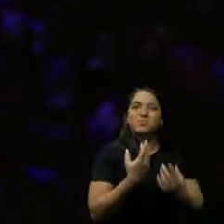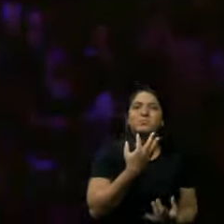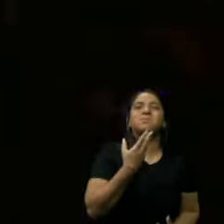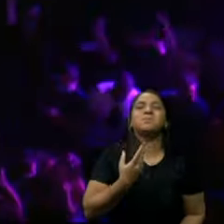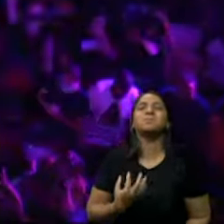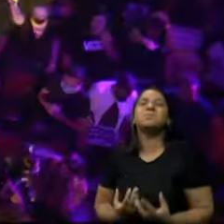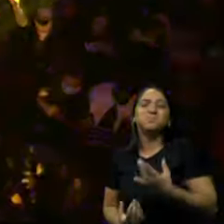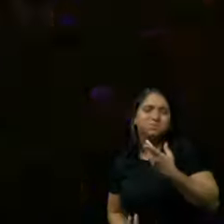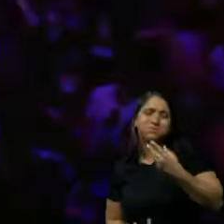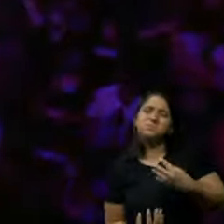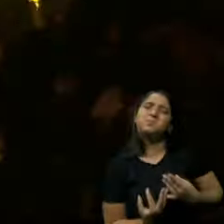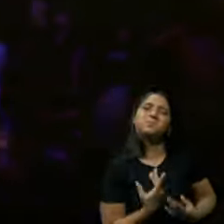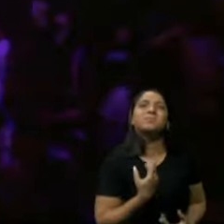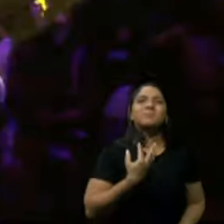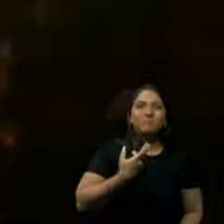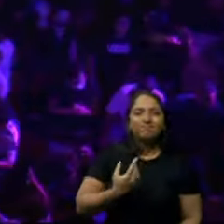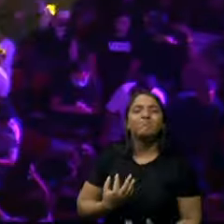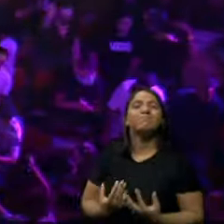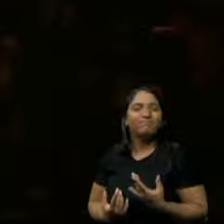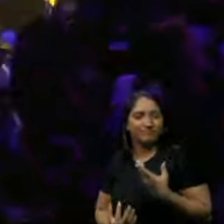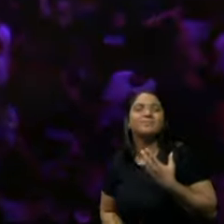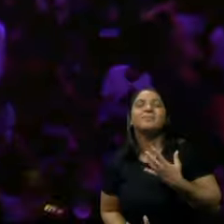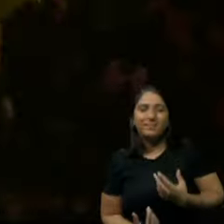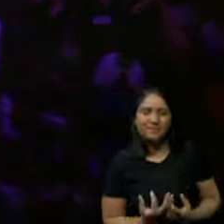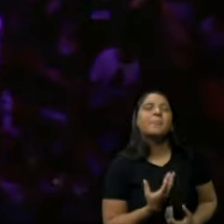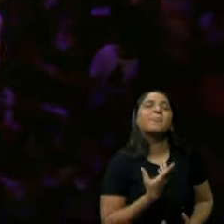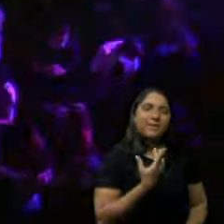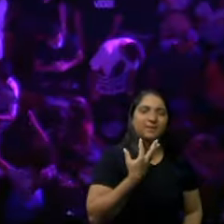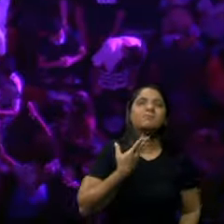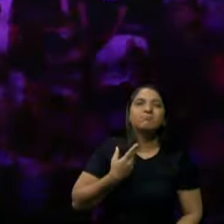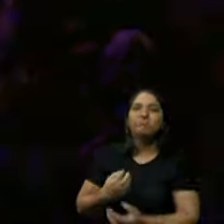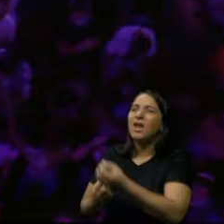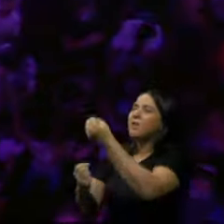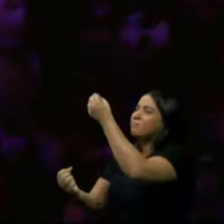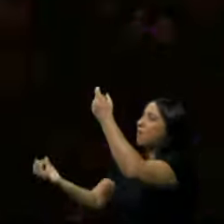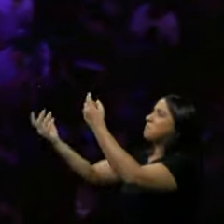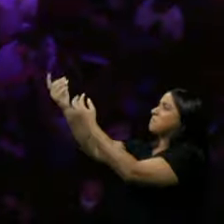E aí E aí